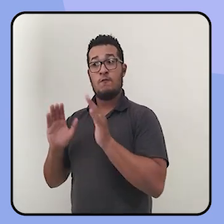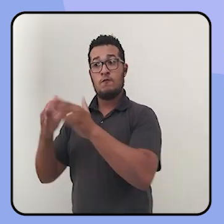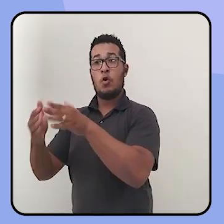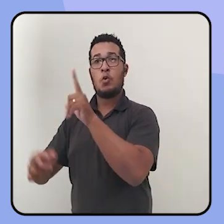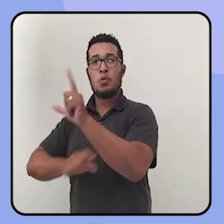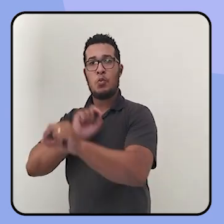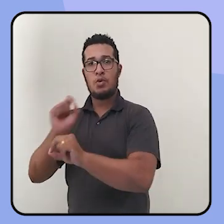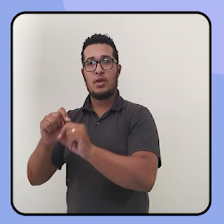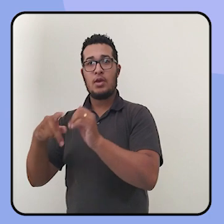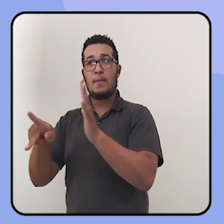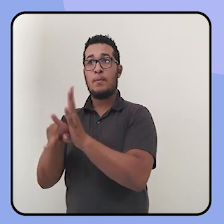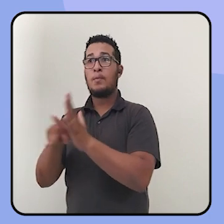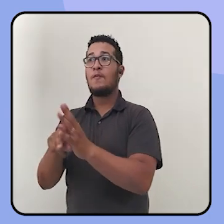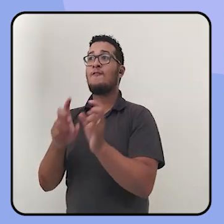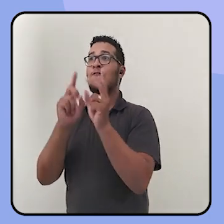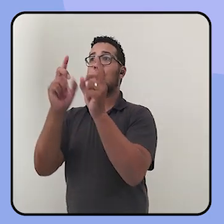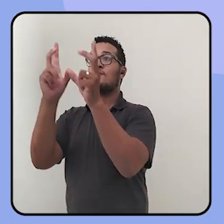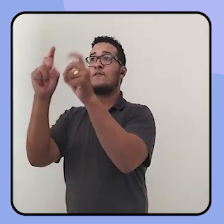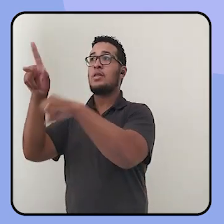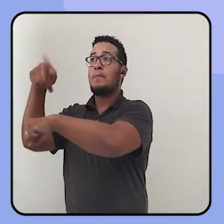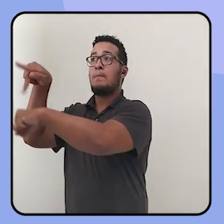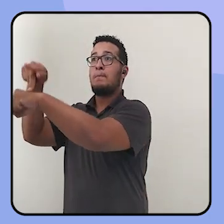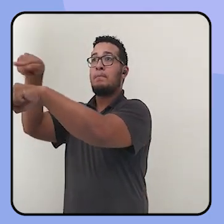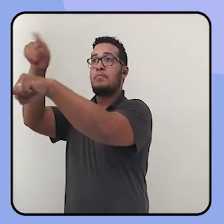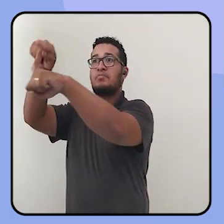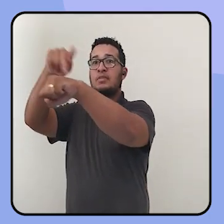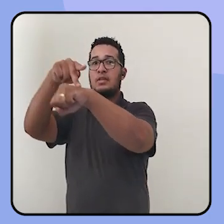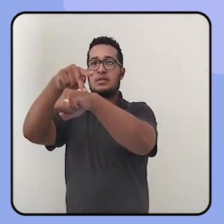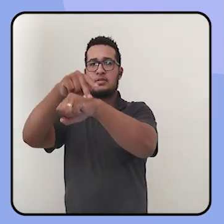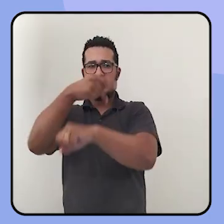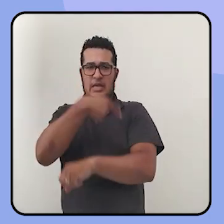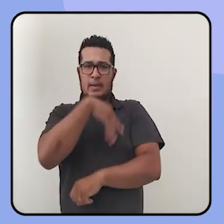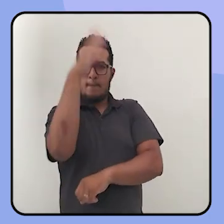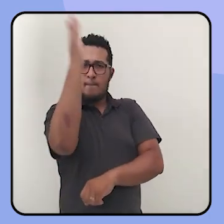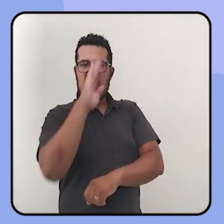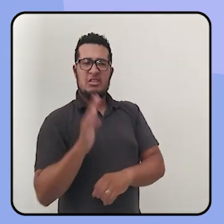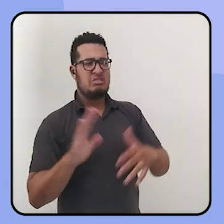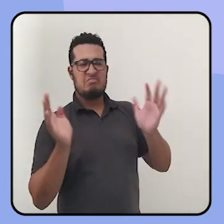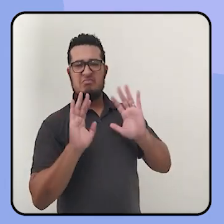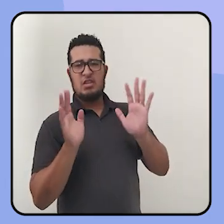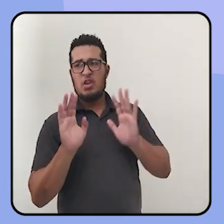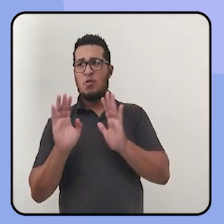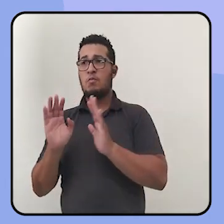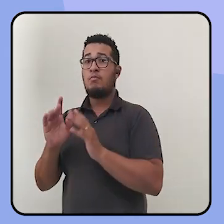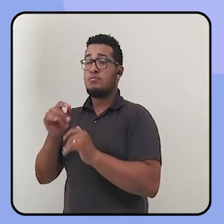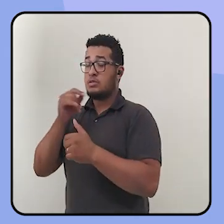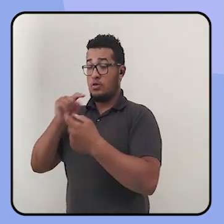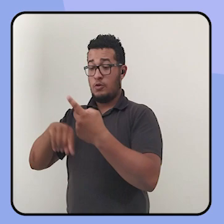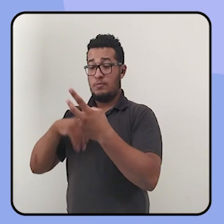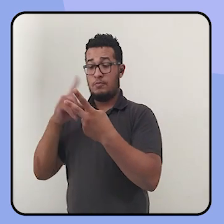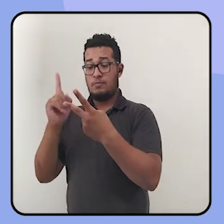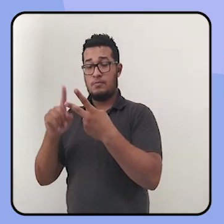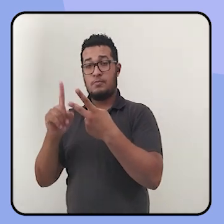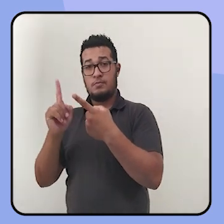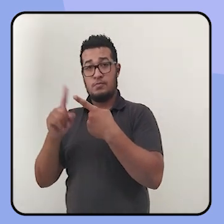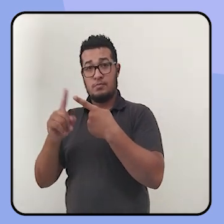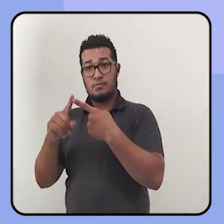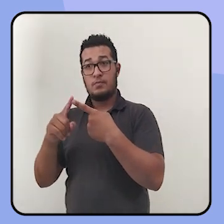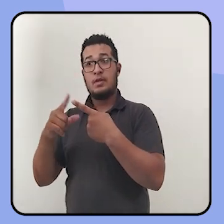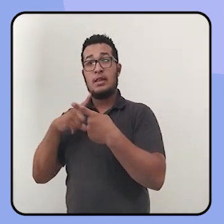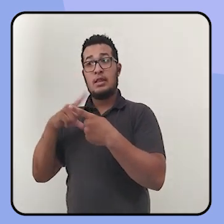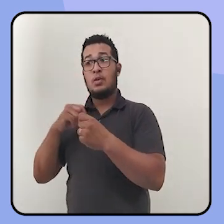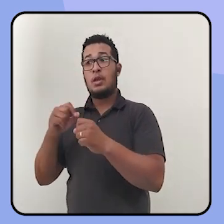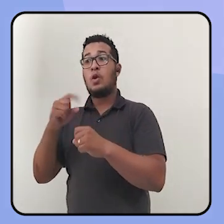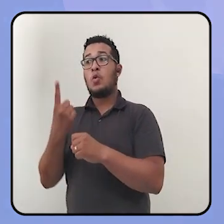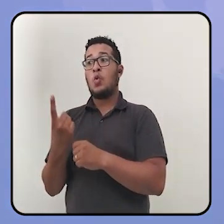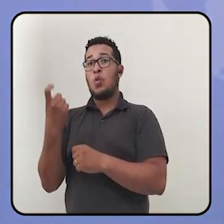Brasil, temos que ir lá atrás, entender como os primeiros humanos chegaram no Brasil. A próxima imagem, você